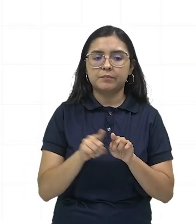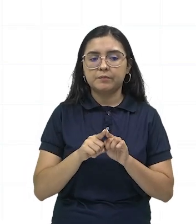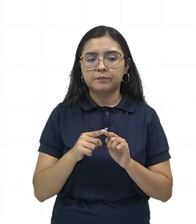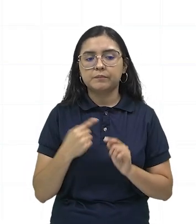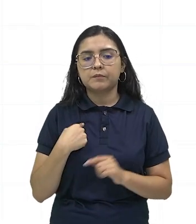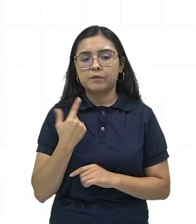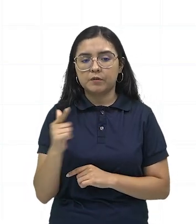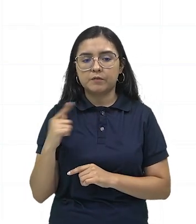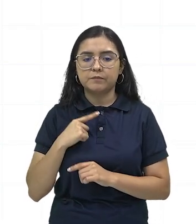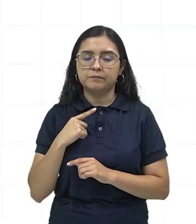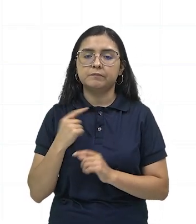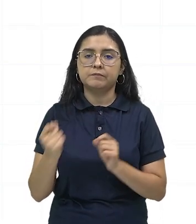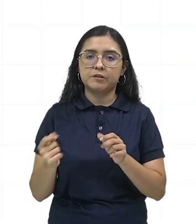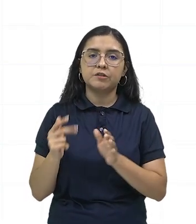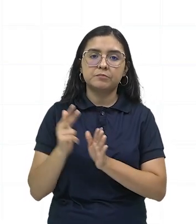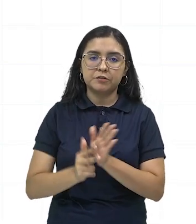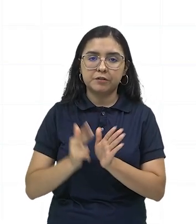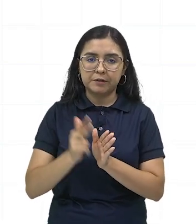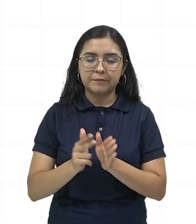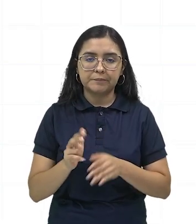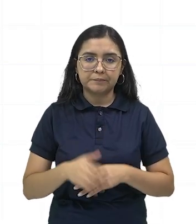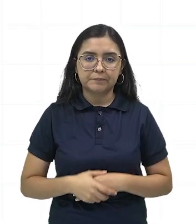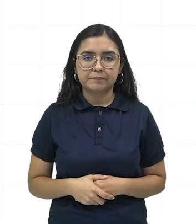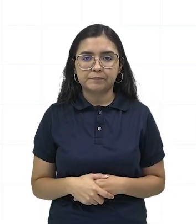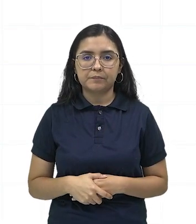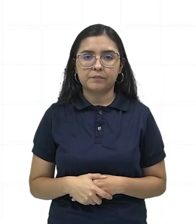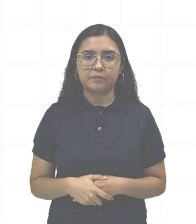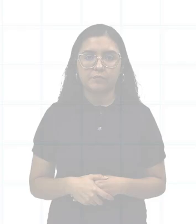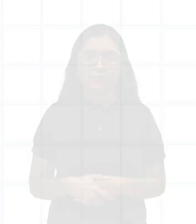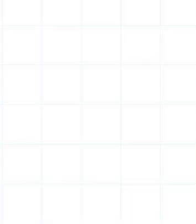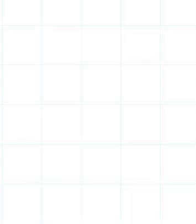trem. 2 verbos, o ora para indicar essa alternância.